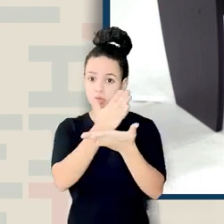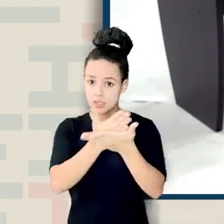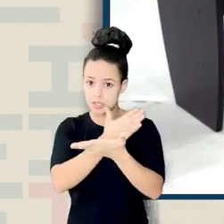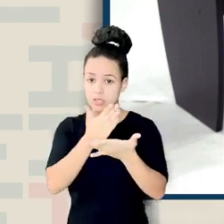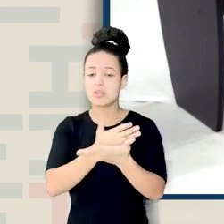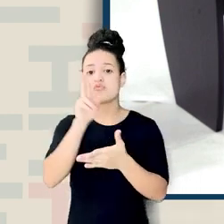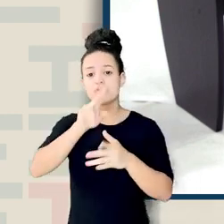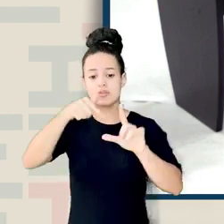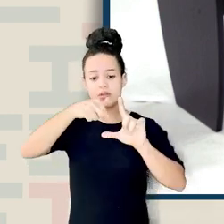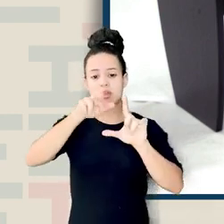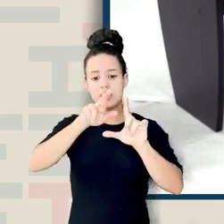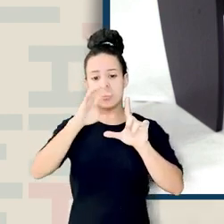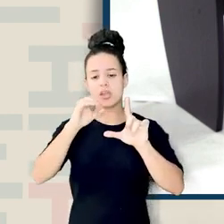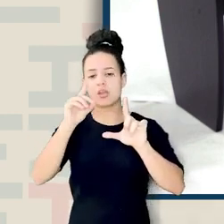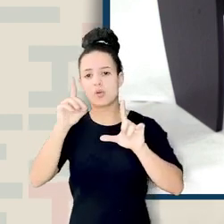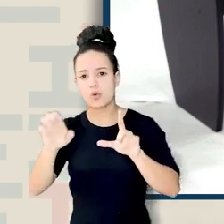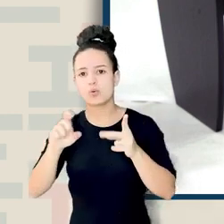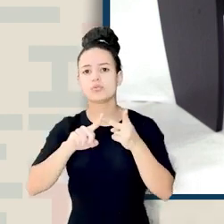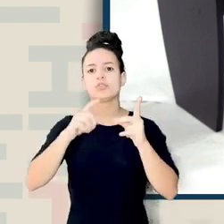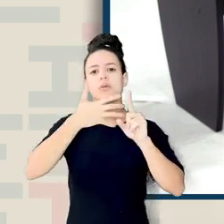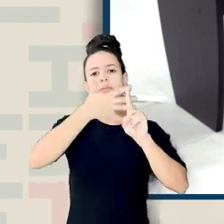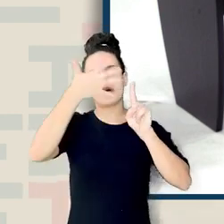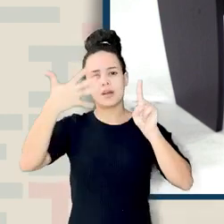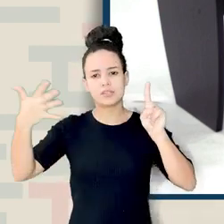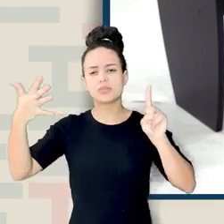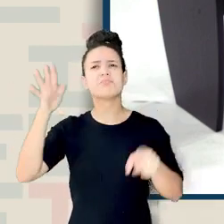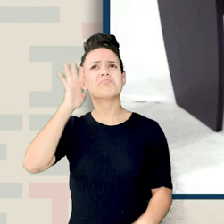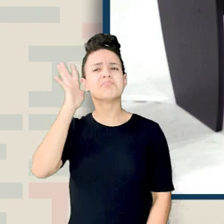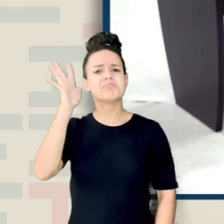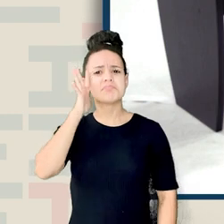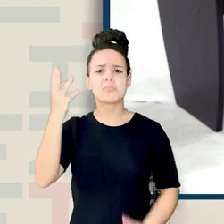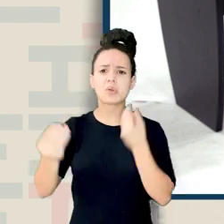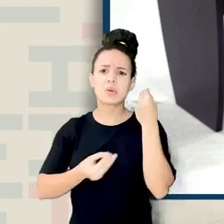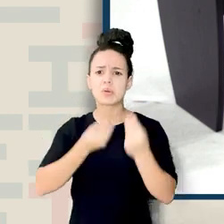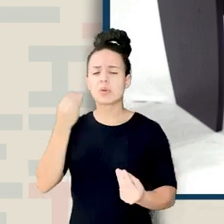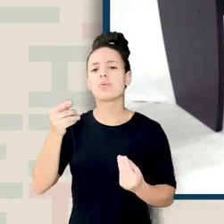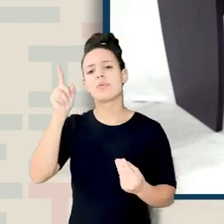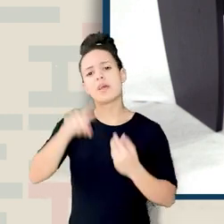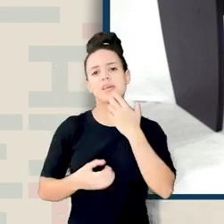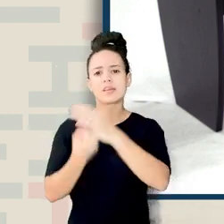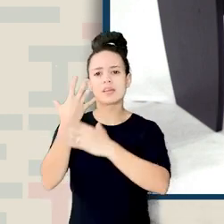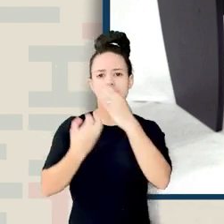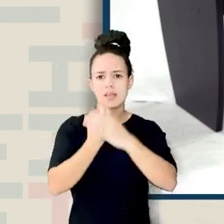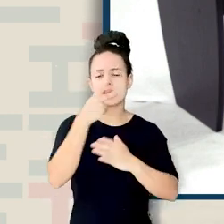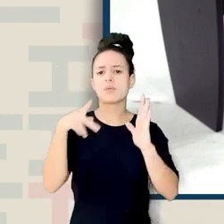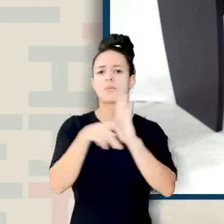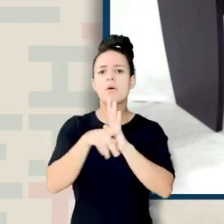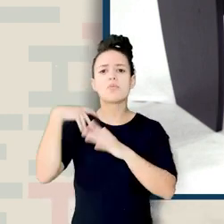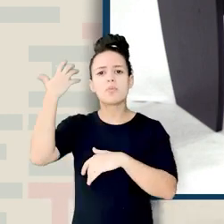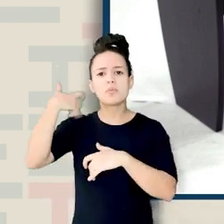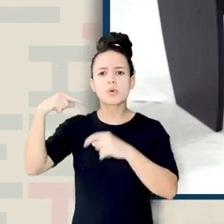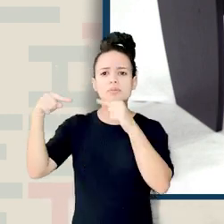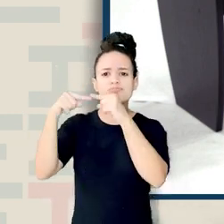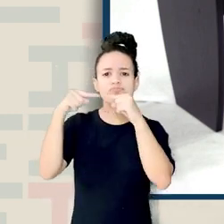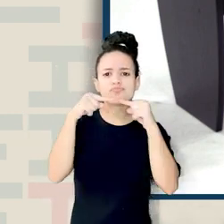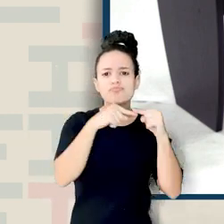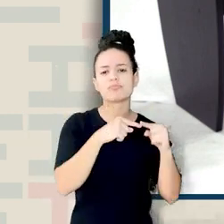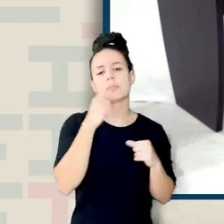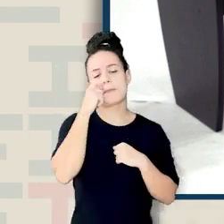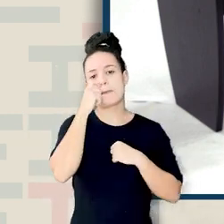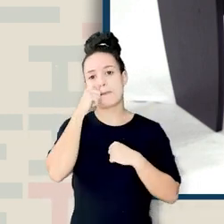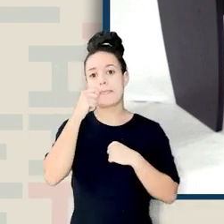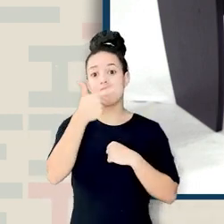QR Codes, das partituras e pensando também nos processos de criação para os arranjos. E dos